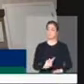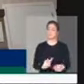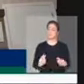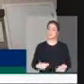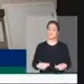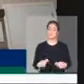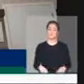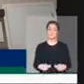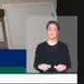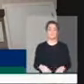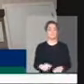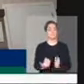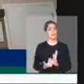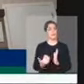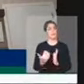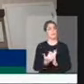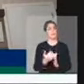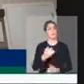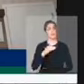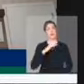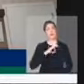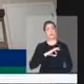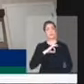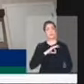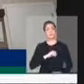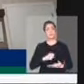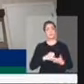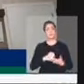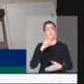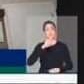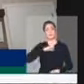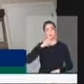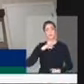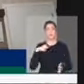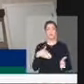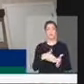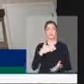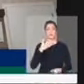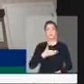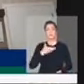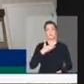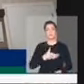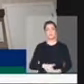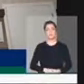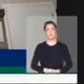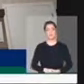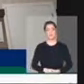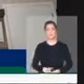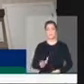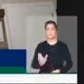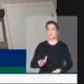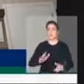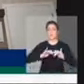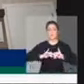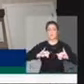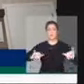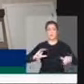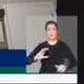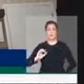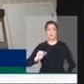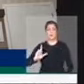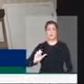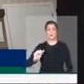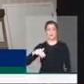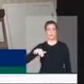é prorrogar o auxílio residencial para ter exemplo ver junto quando é que tá do estado de calamidade nós demos